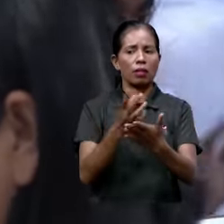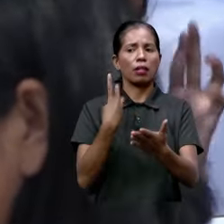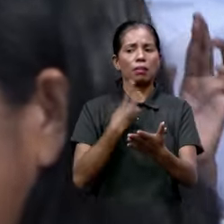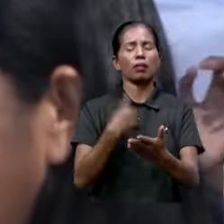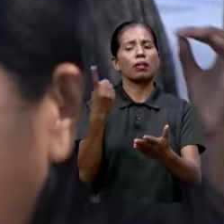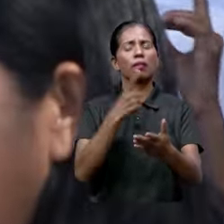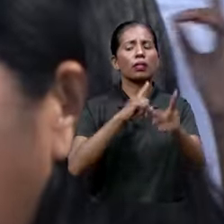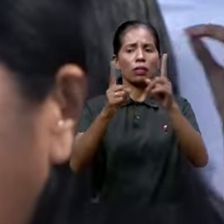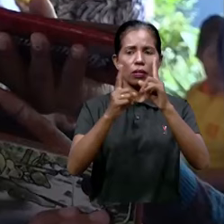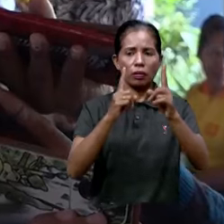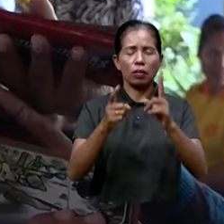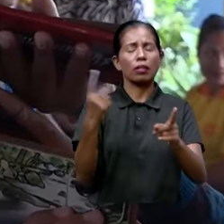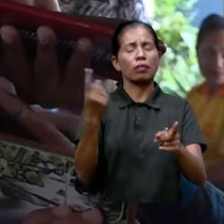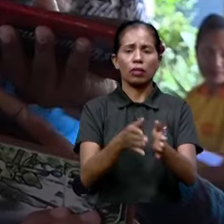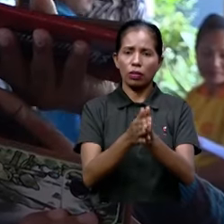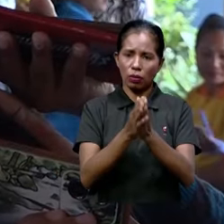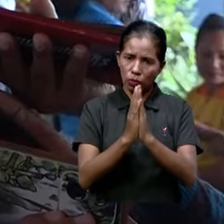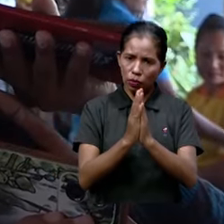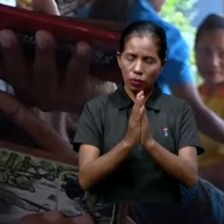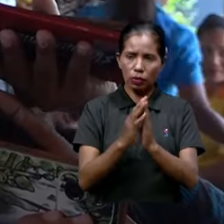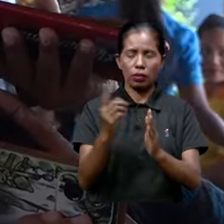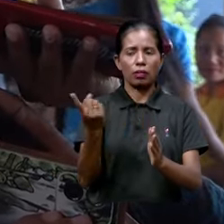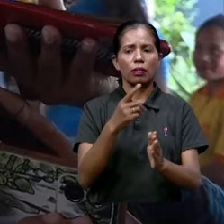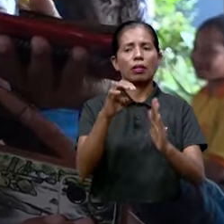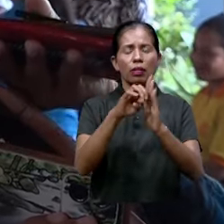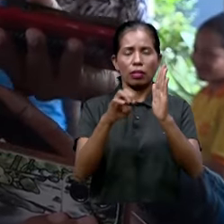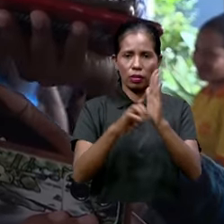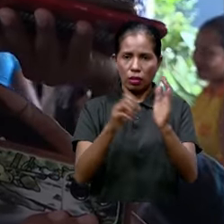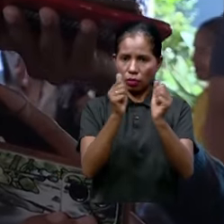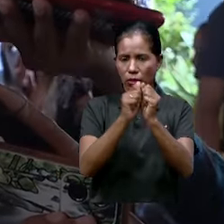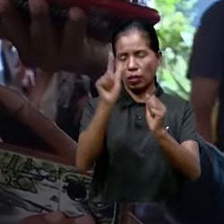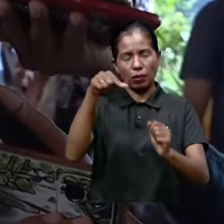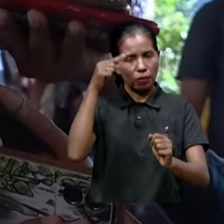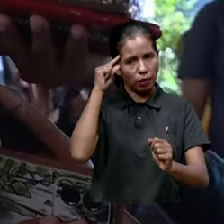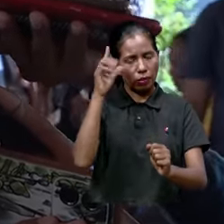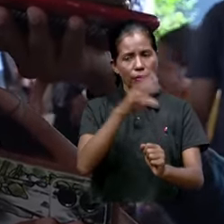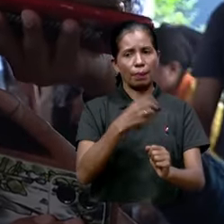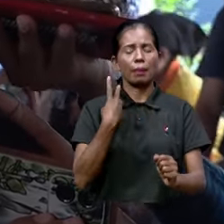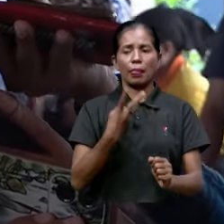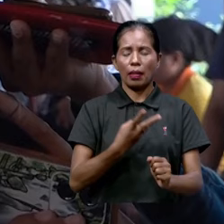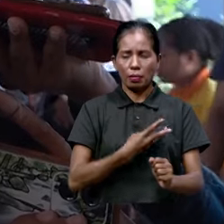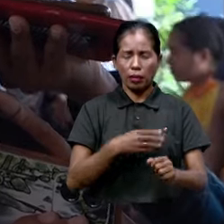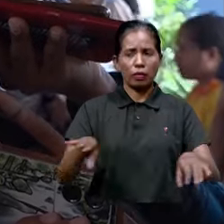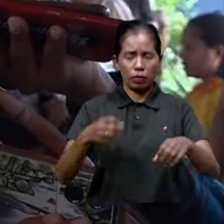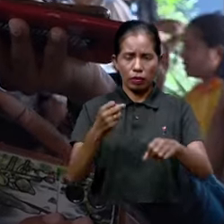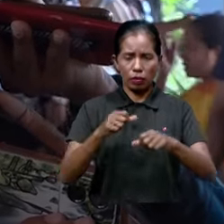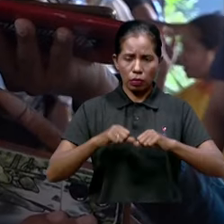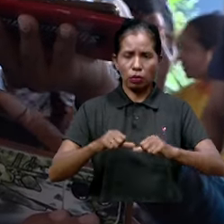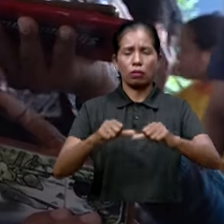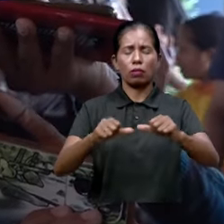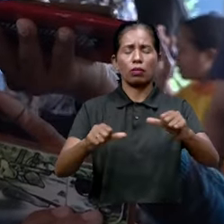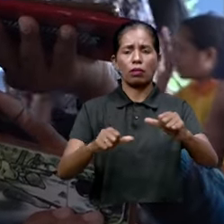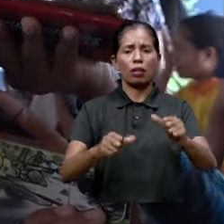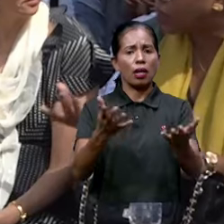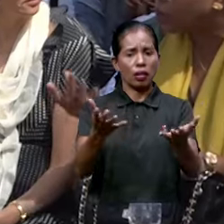hakilat, nafating izizi, ba estado no governo atunune a minha luta ne tem atinge a cara